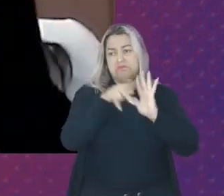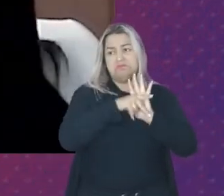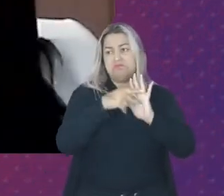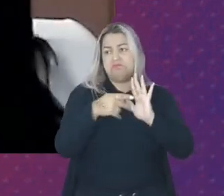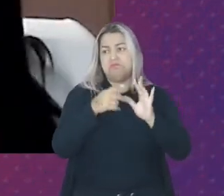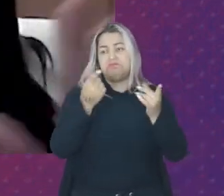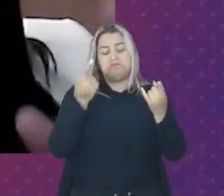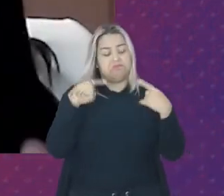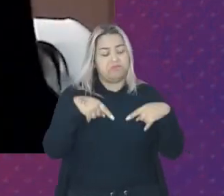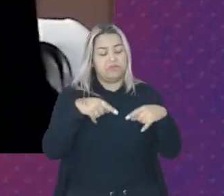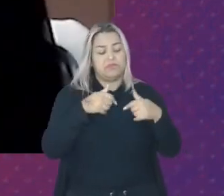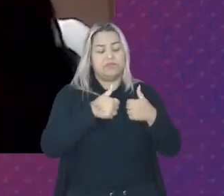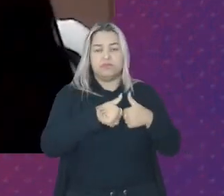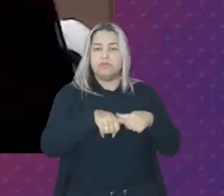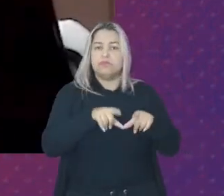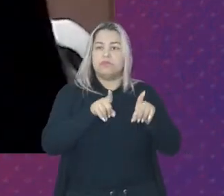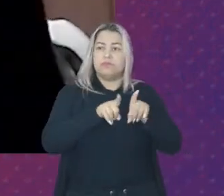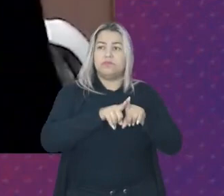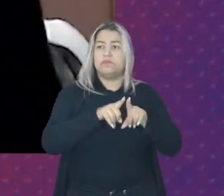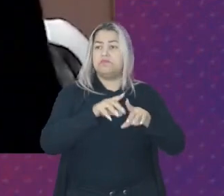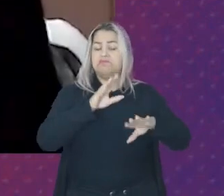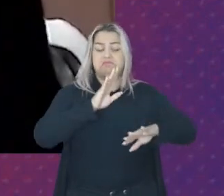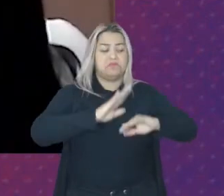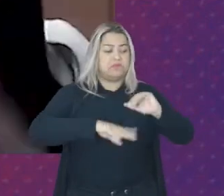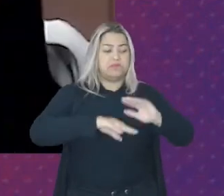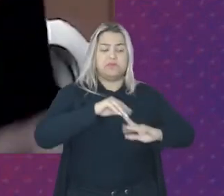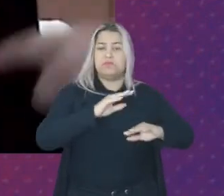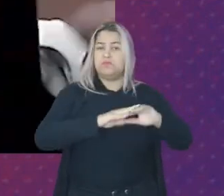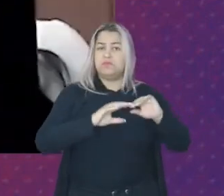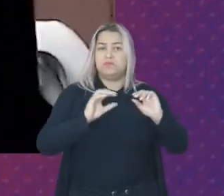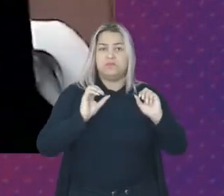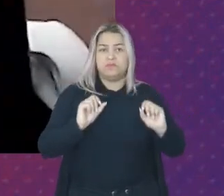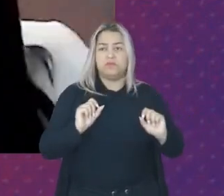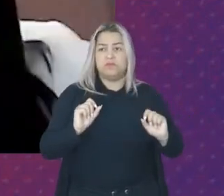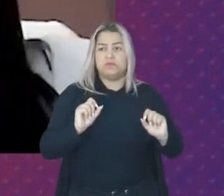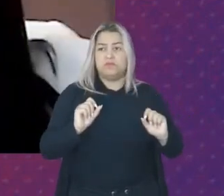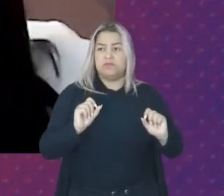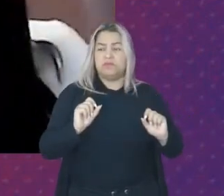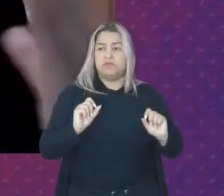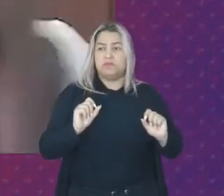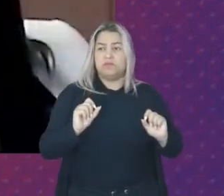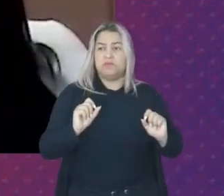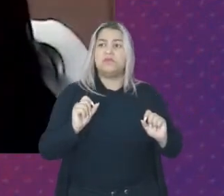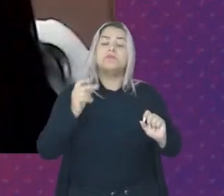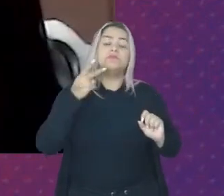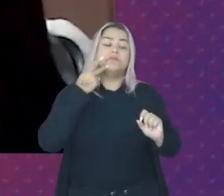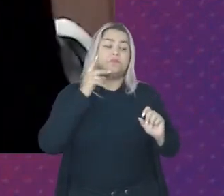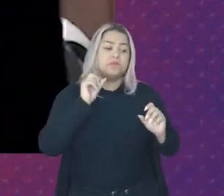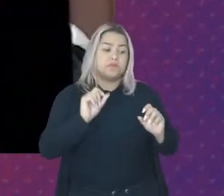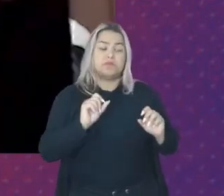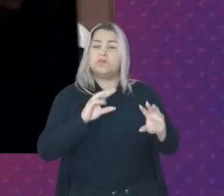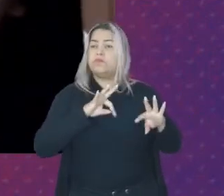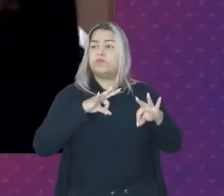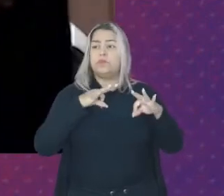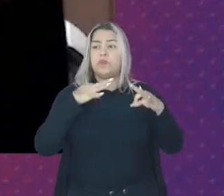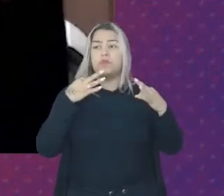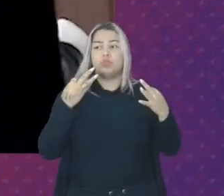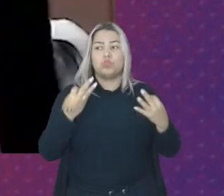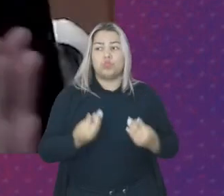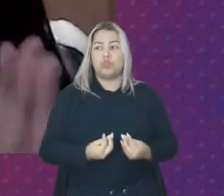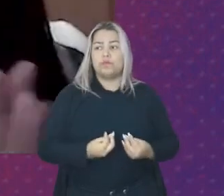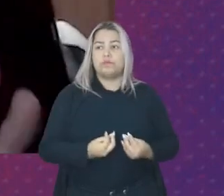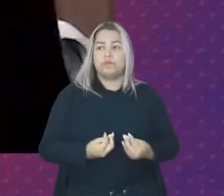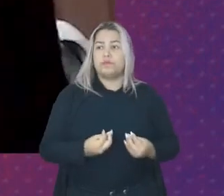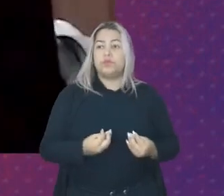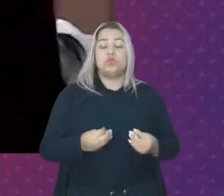É aquela que está confortável de ser e defender quem ela é. E isso é para absolutamente tudo